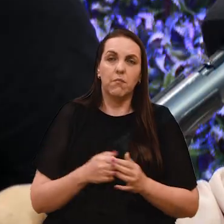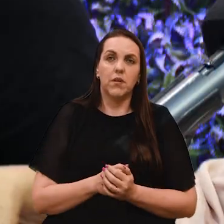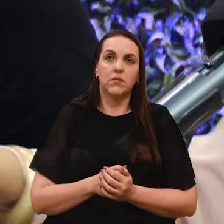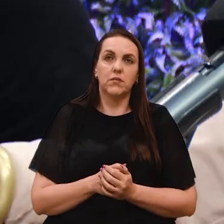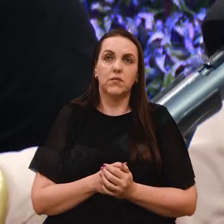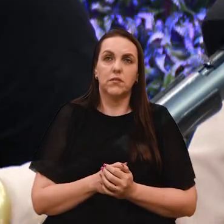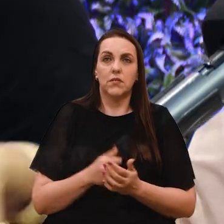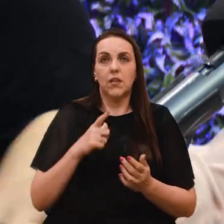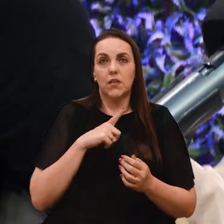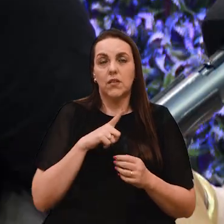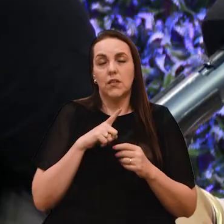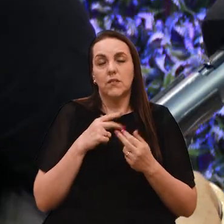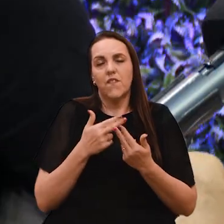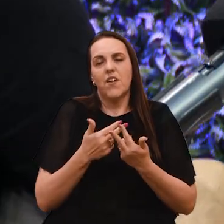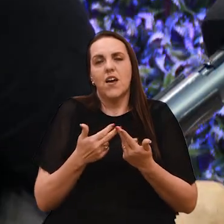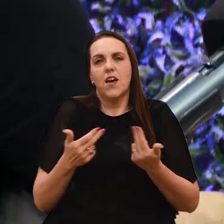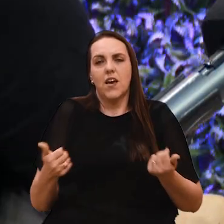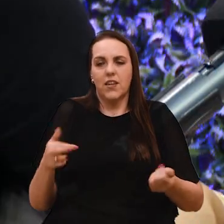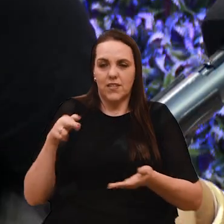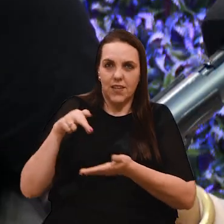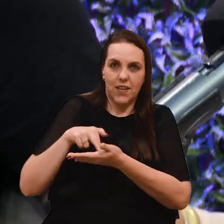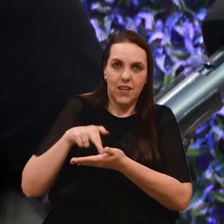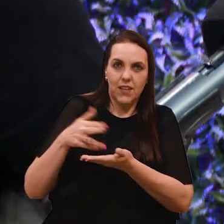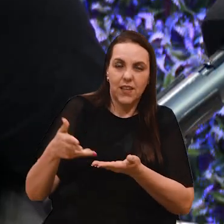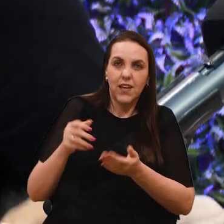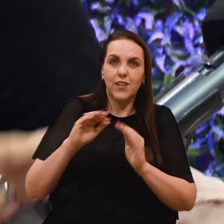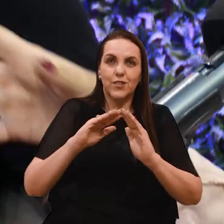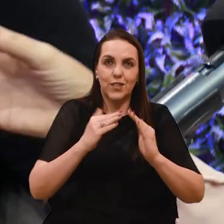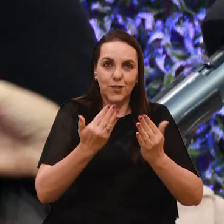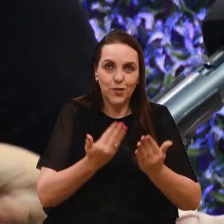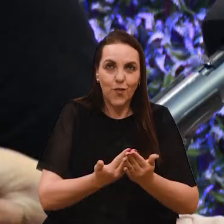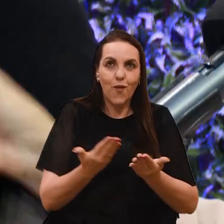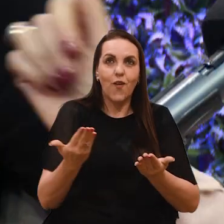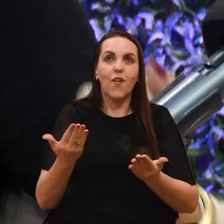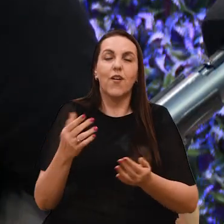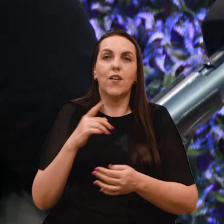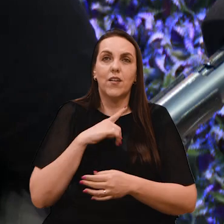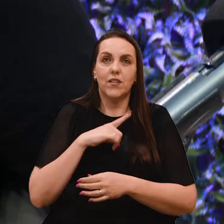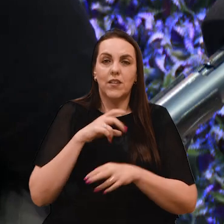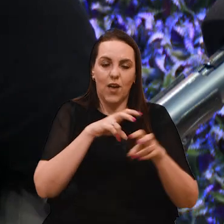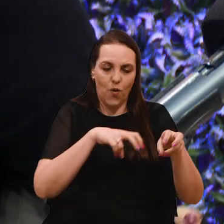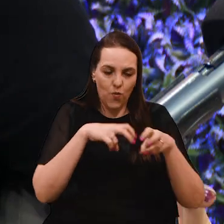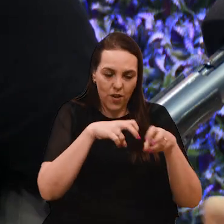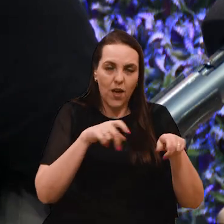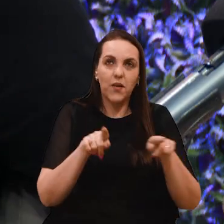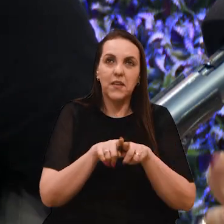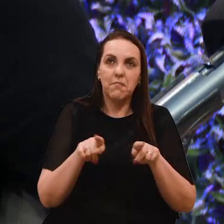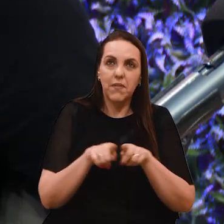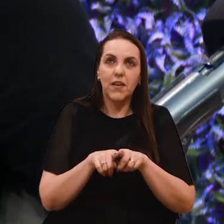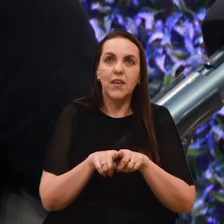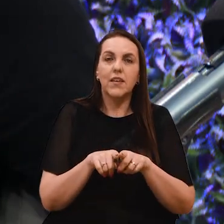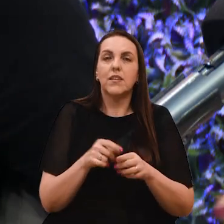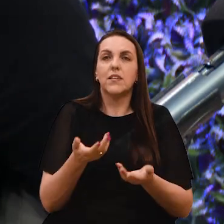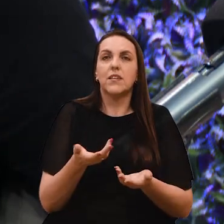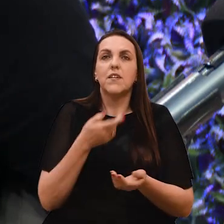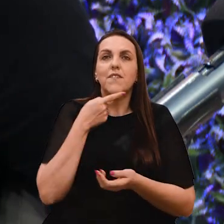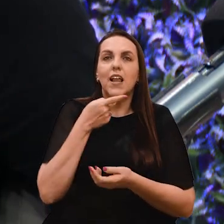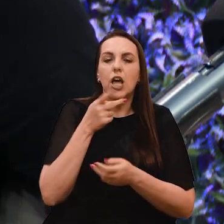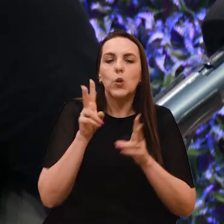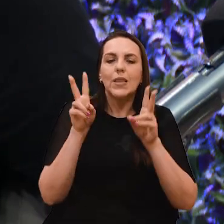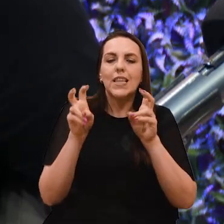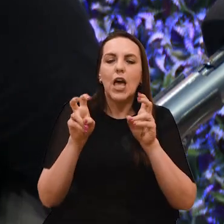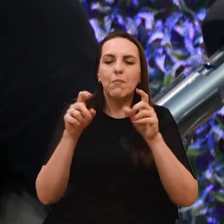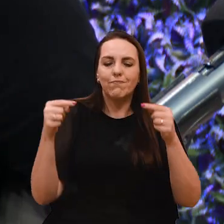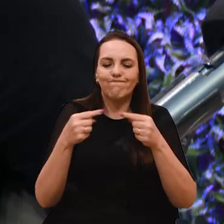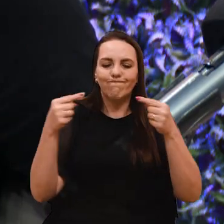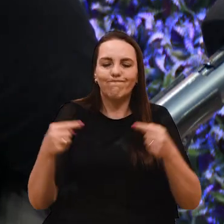das diversas realidades das escolas, nós tivemos escolas da área rural também, eles trabalham muito temas incomuns,